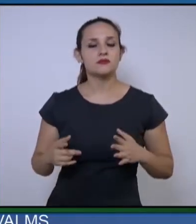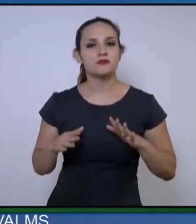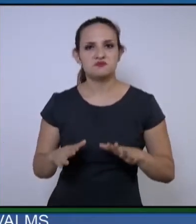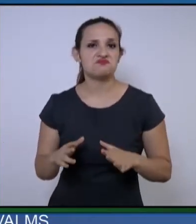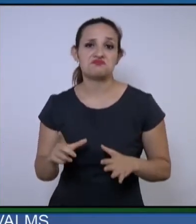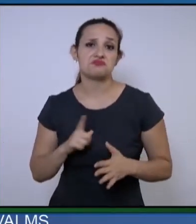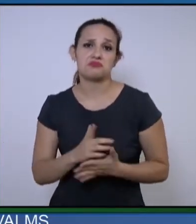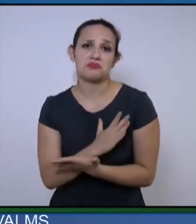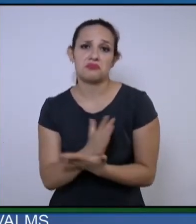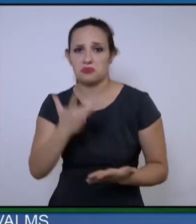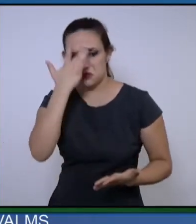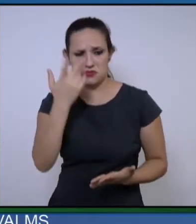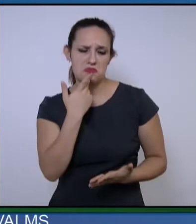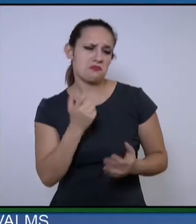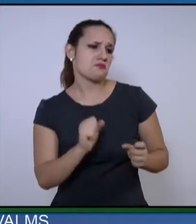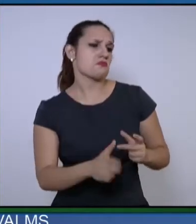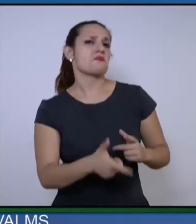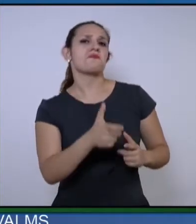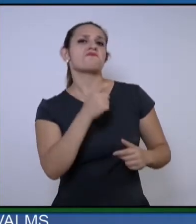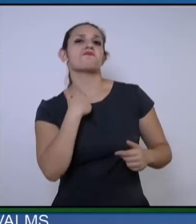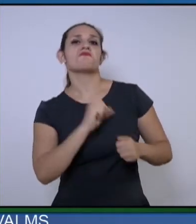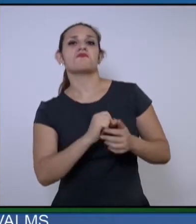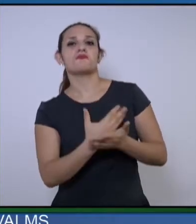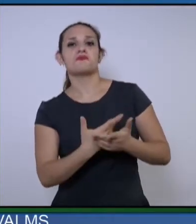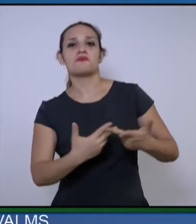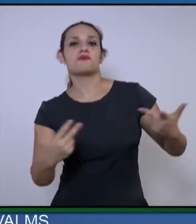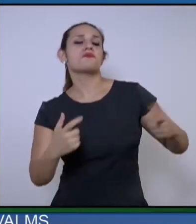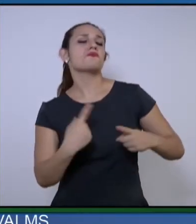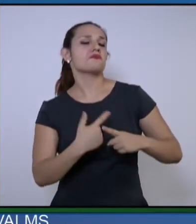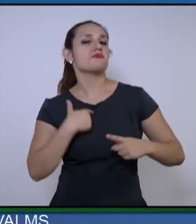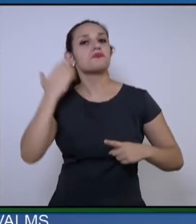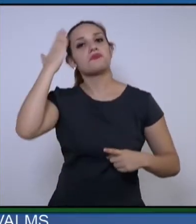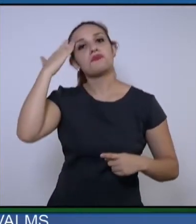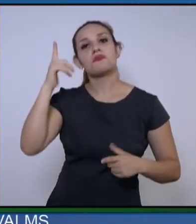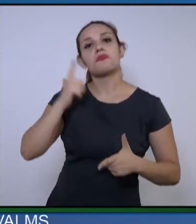nada. Já sabe.